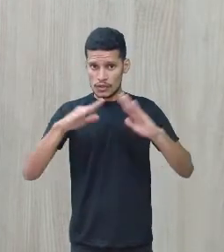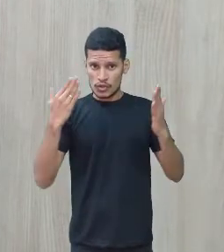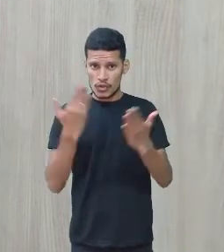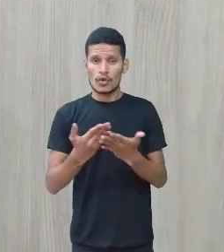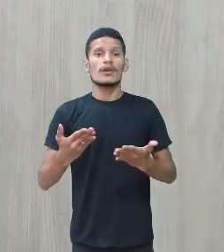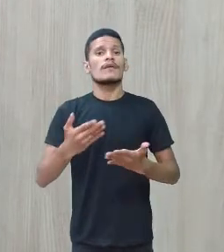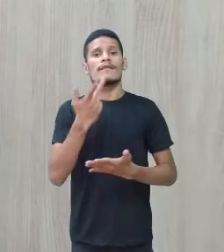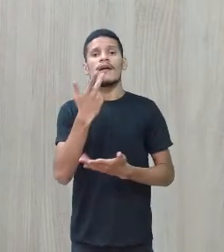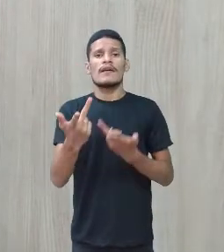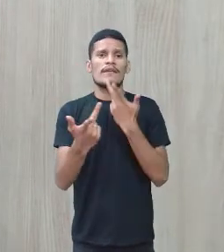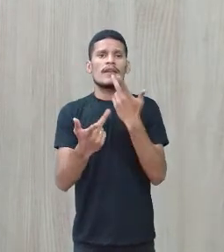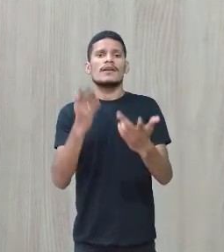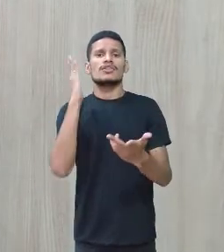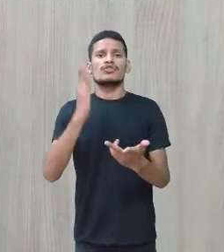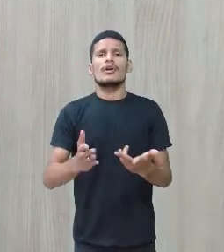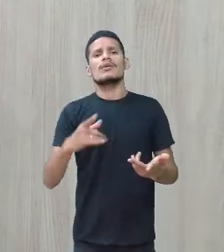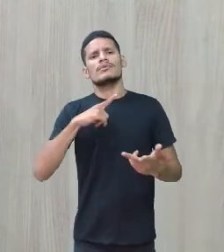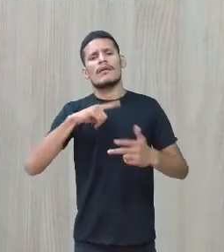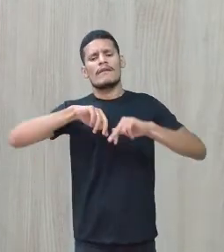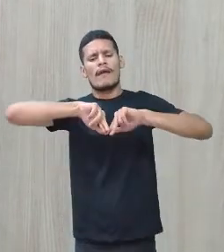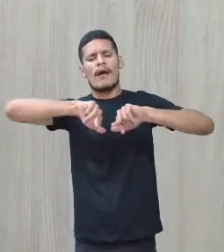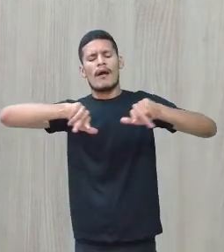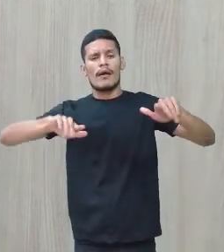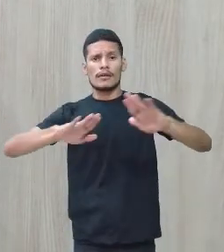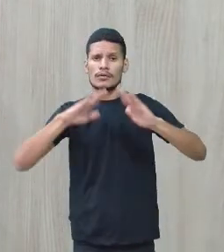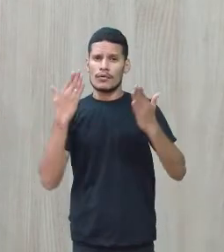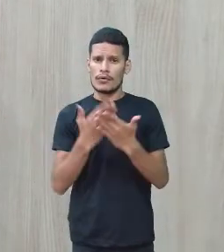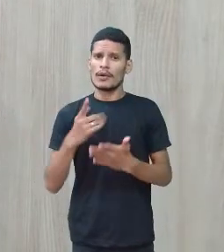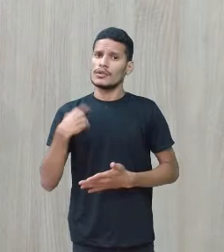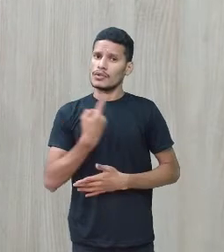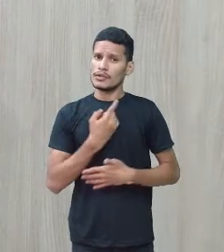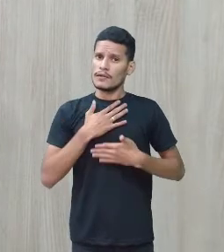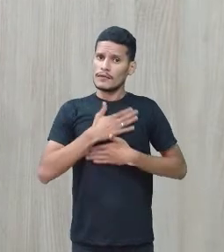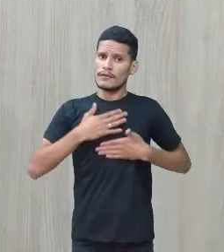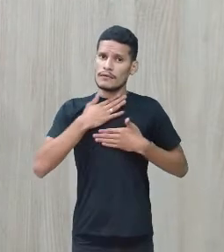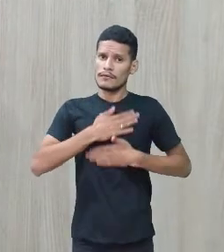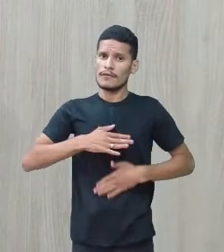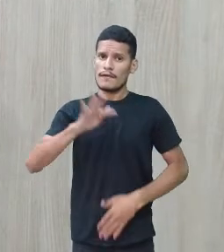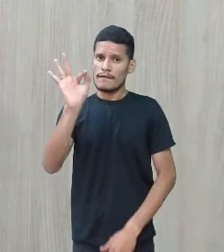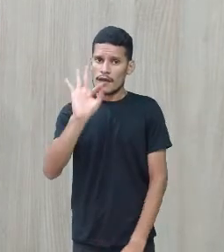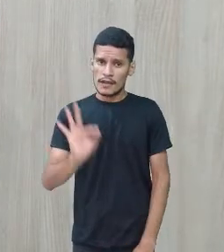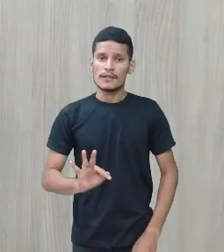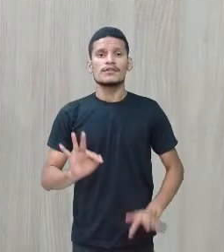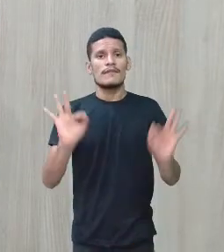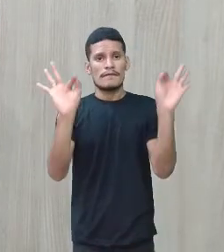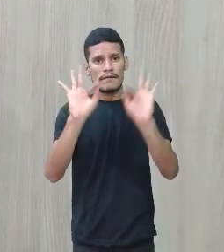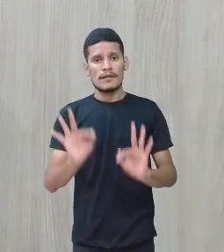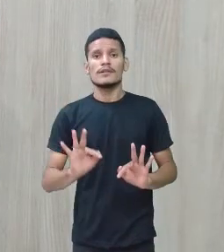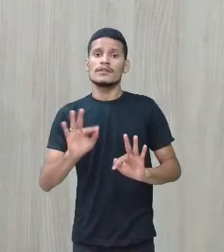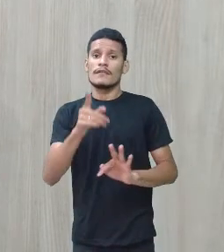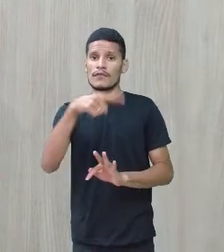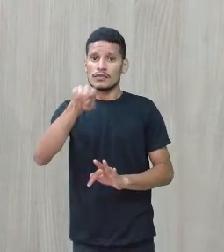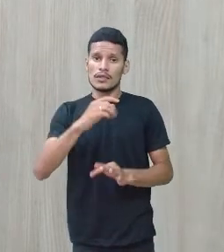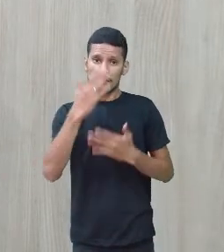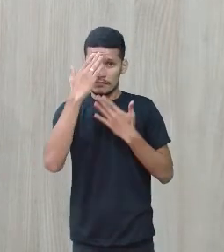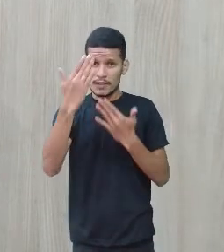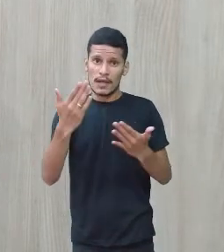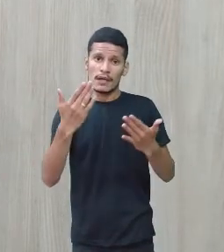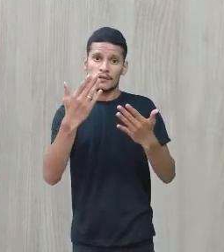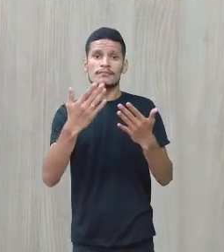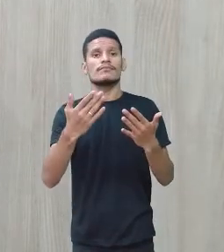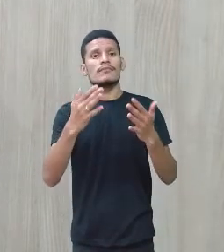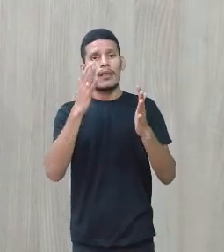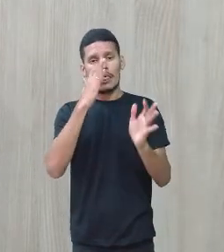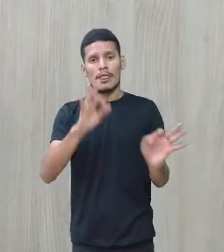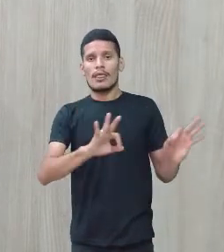estamos falando aí, é uma variedade aí, estou muito feliz, muito obrigada a vocês por assistirem às nossas aulas e interagir. Vou